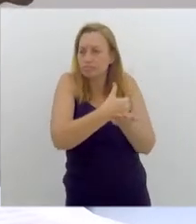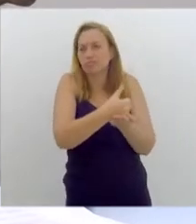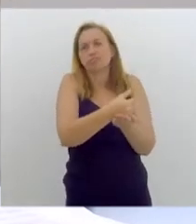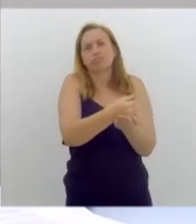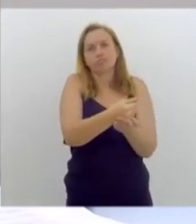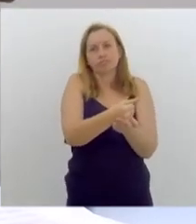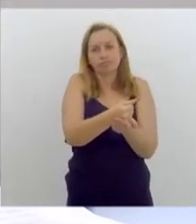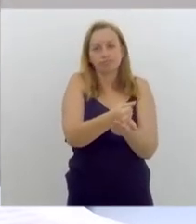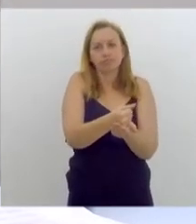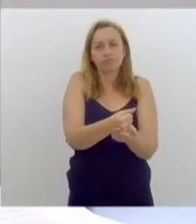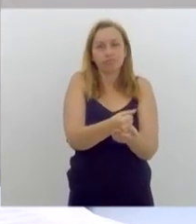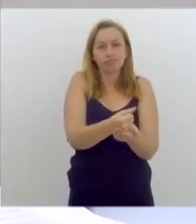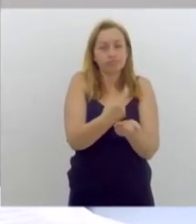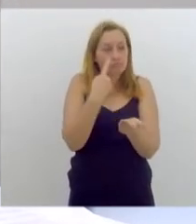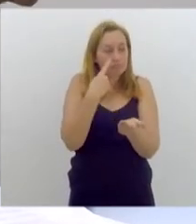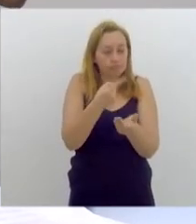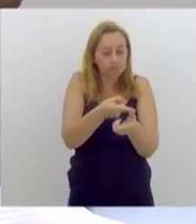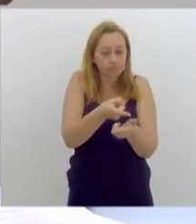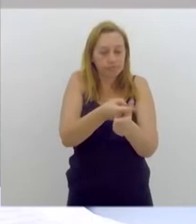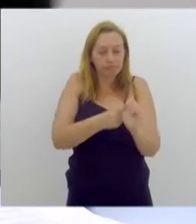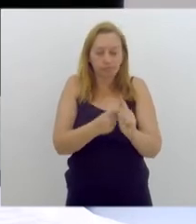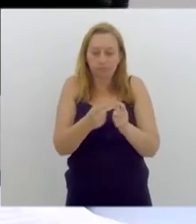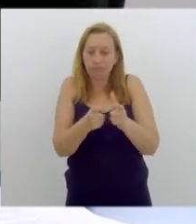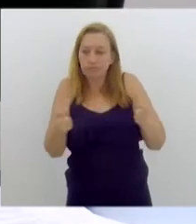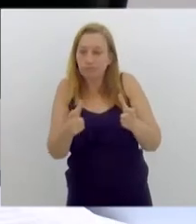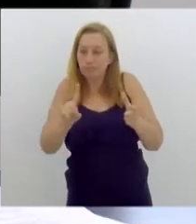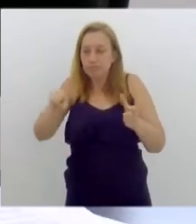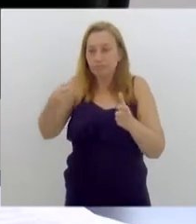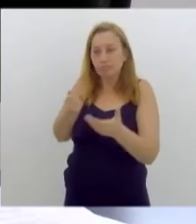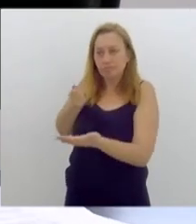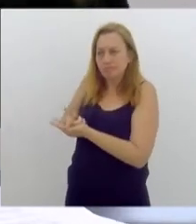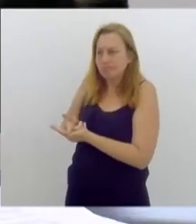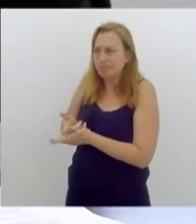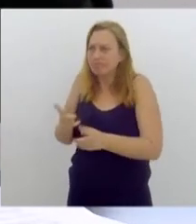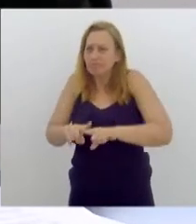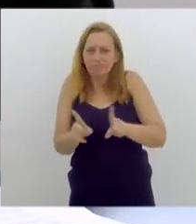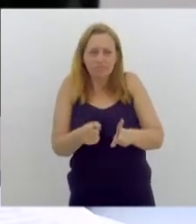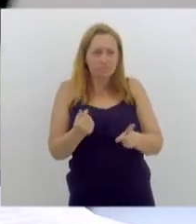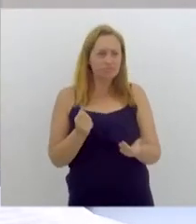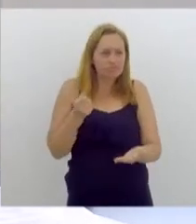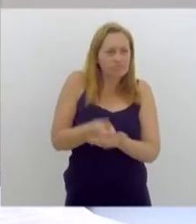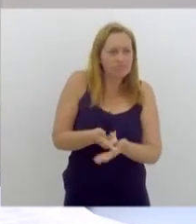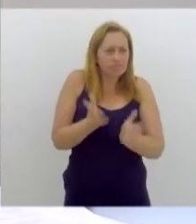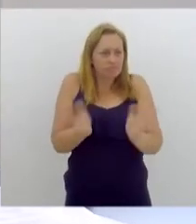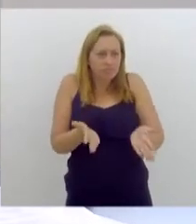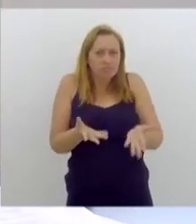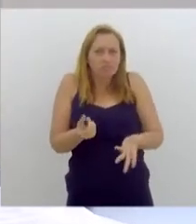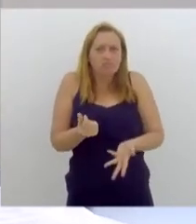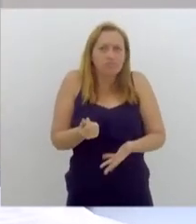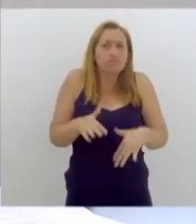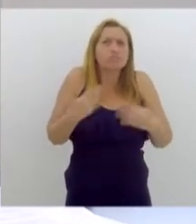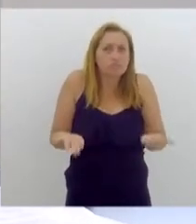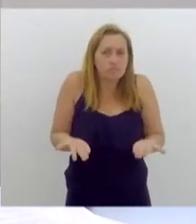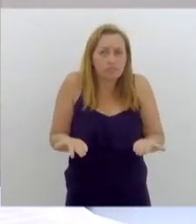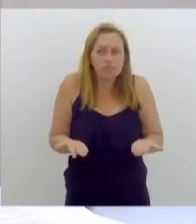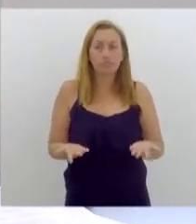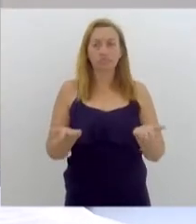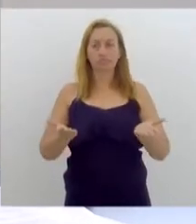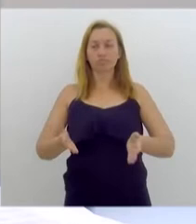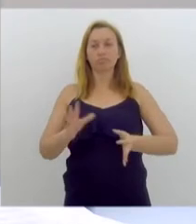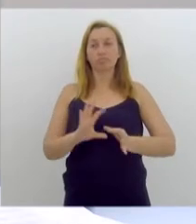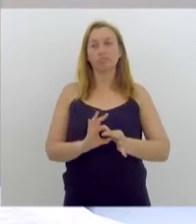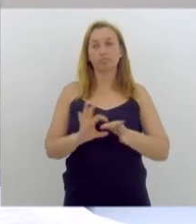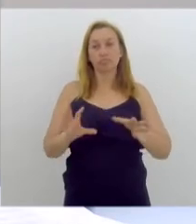o tamanho da dívida para depois você compensar mas eu tenho que pagar a dívida agora com que dinheiro e a eliminar foi concedida